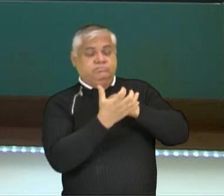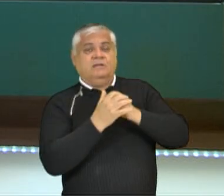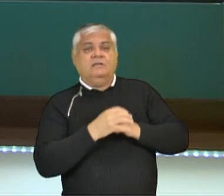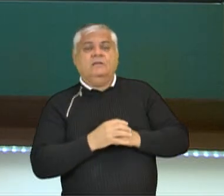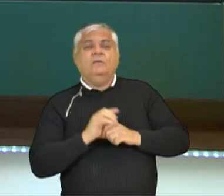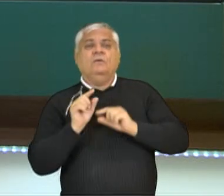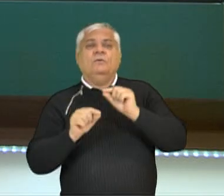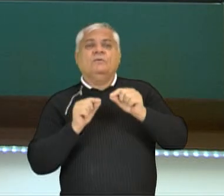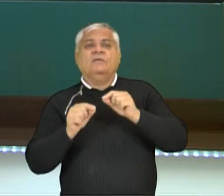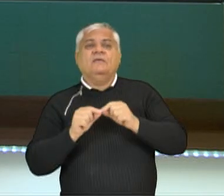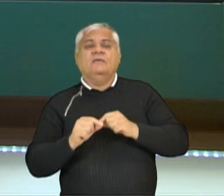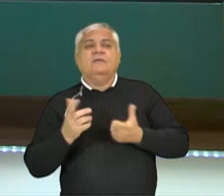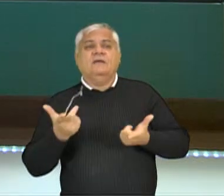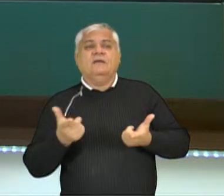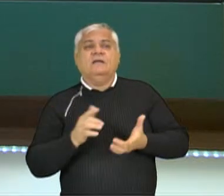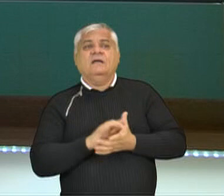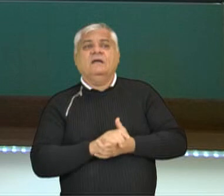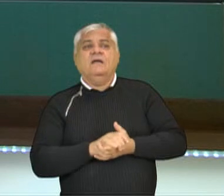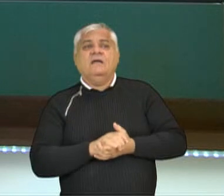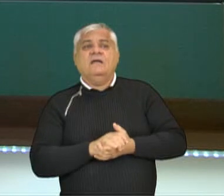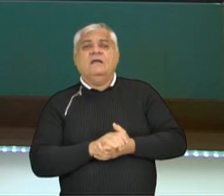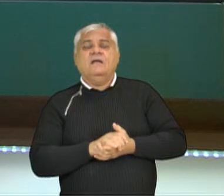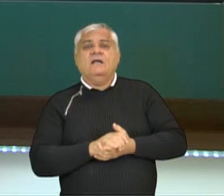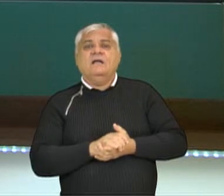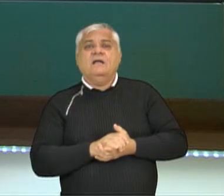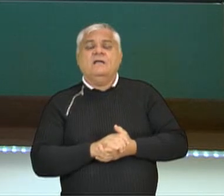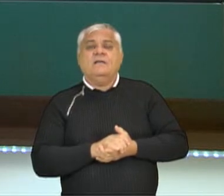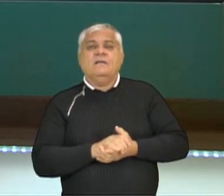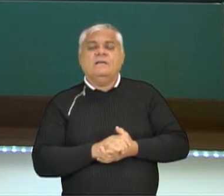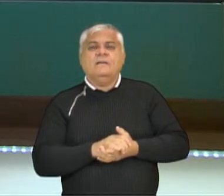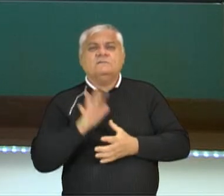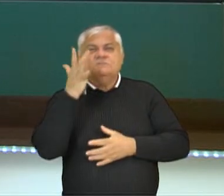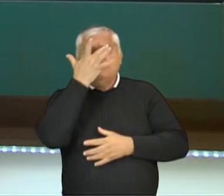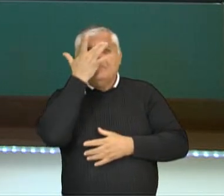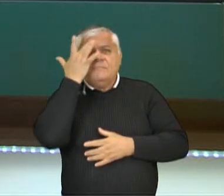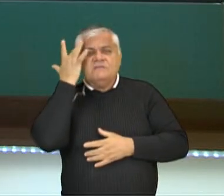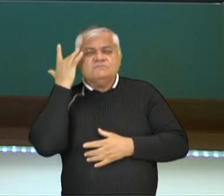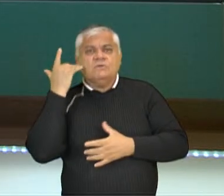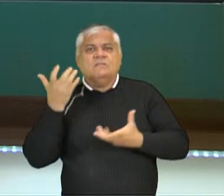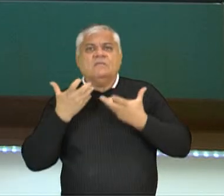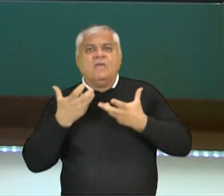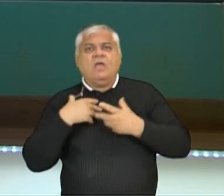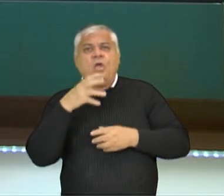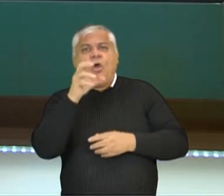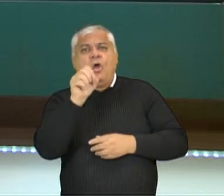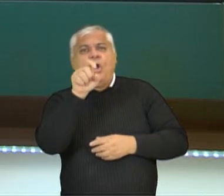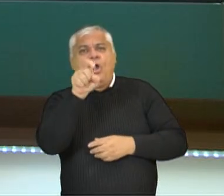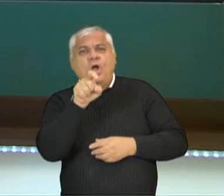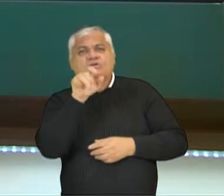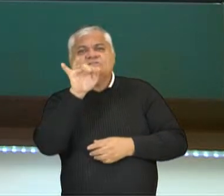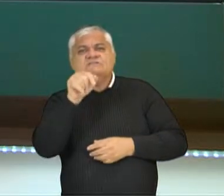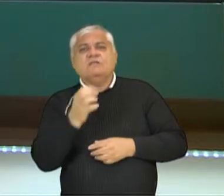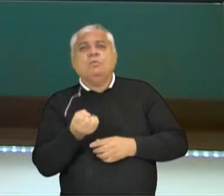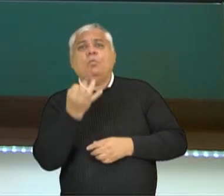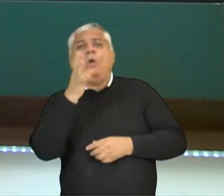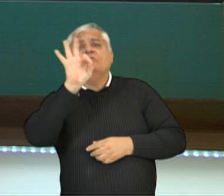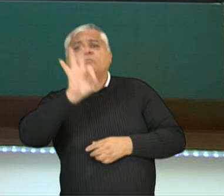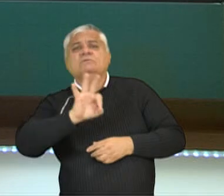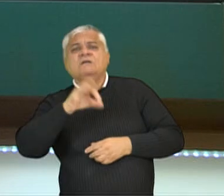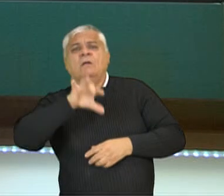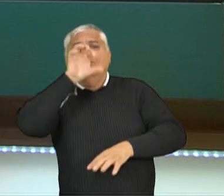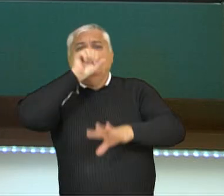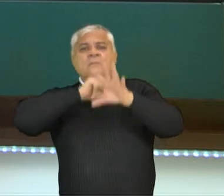Covid, né, popularmente falando, muitas pessoas procuram oxímetro, né, que é o que vai ver a oxigenação, e se a